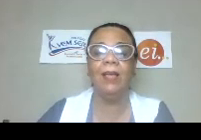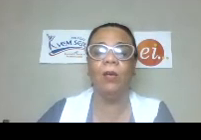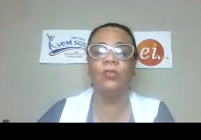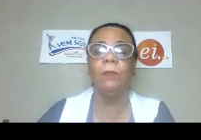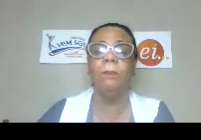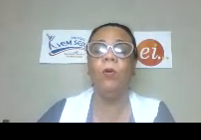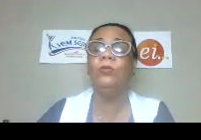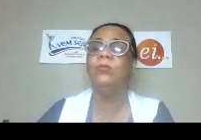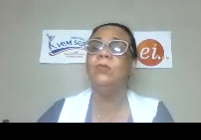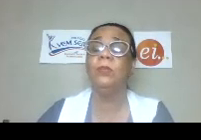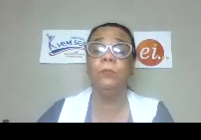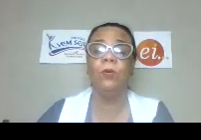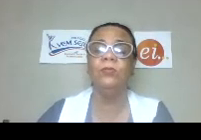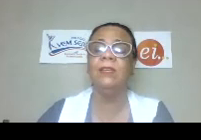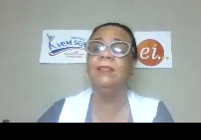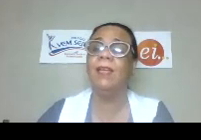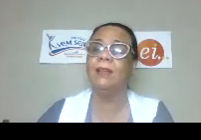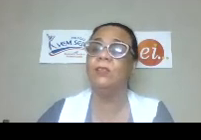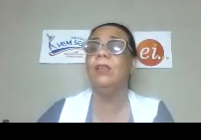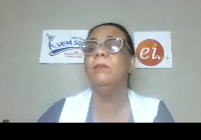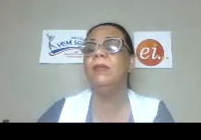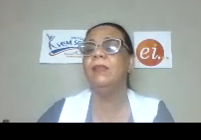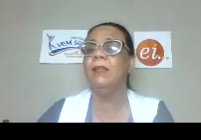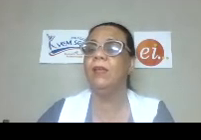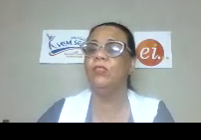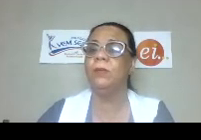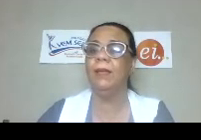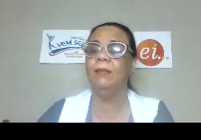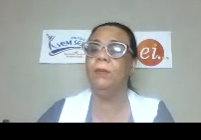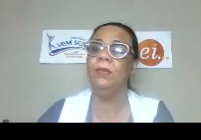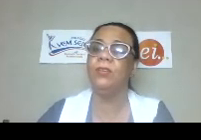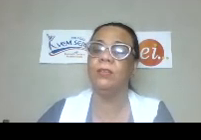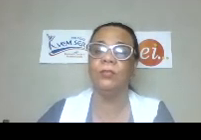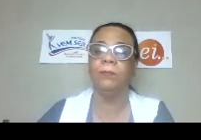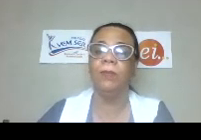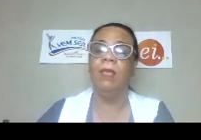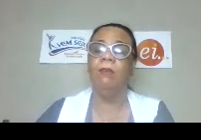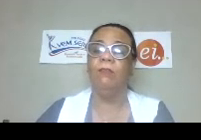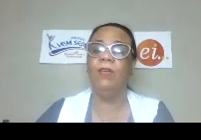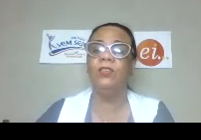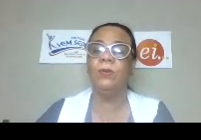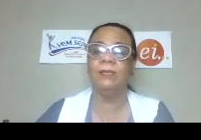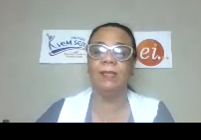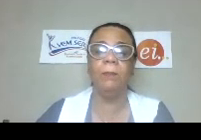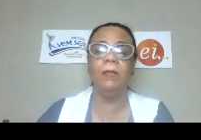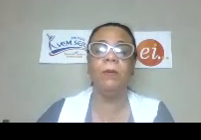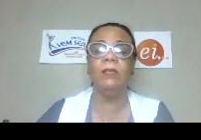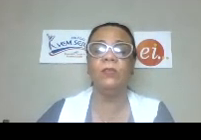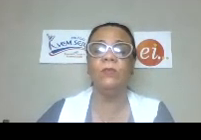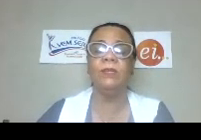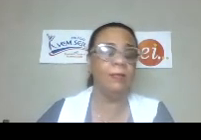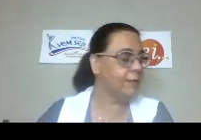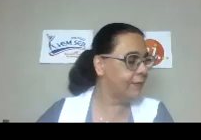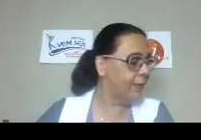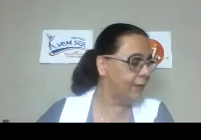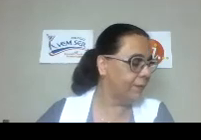Olha que legal, de pontos entre elas. Olha que maneira legal de brincar também, gente. Veja o exemplo e depois